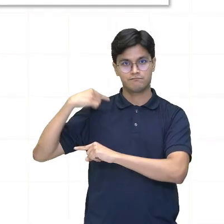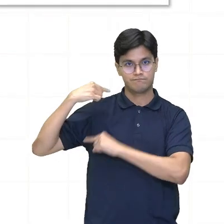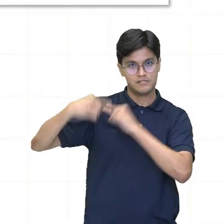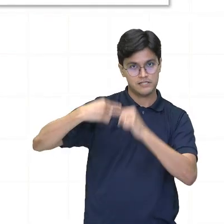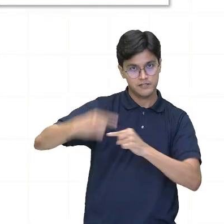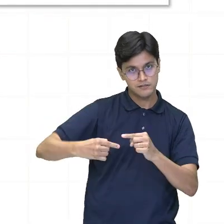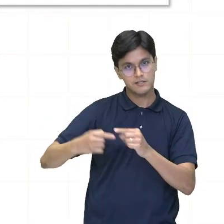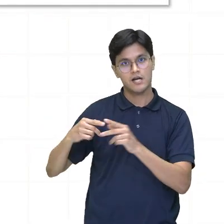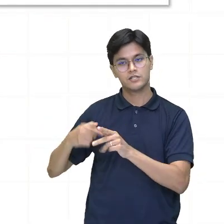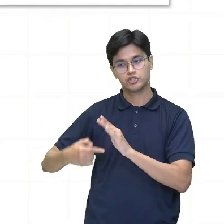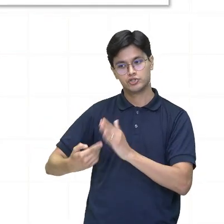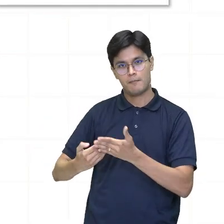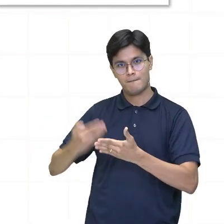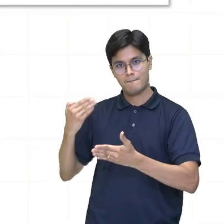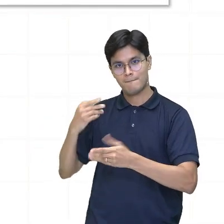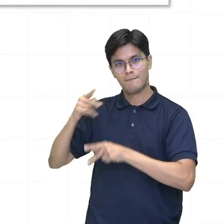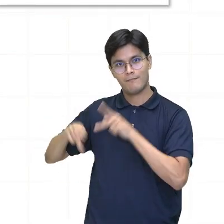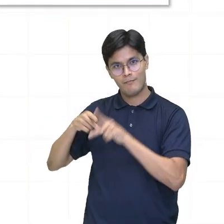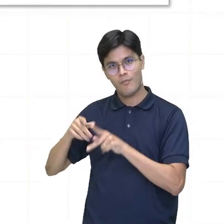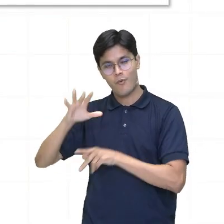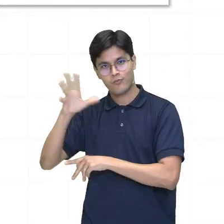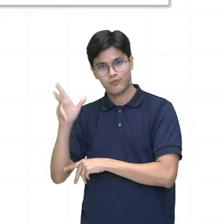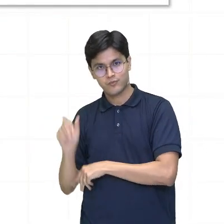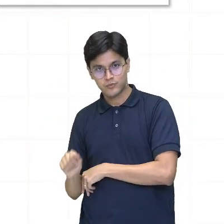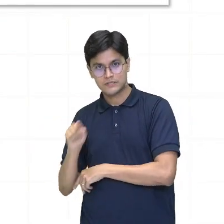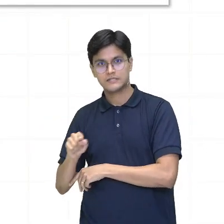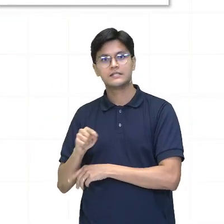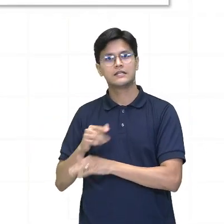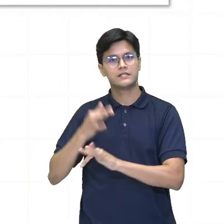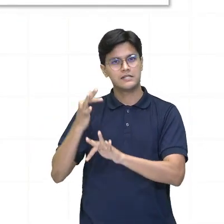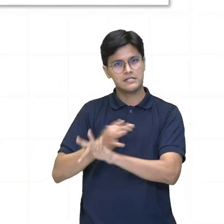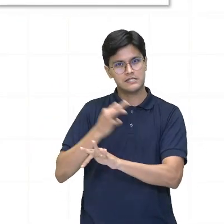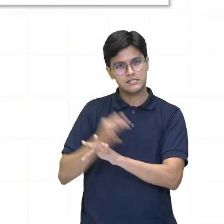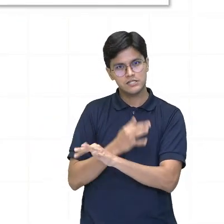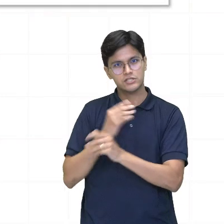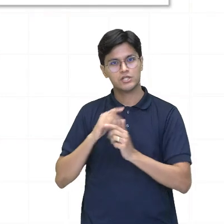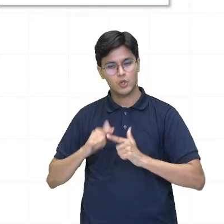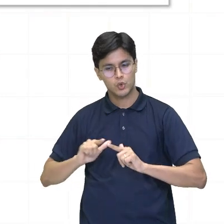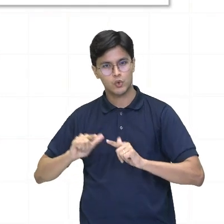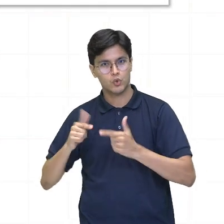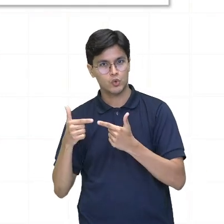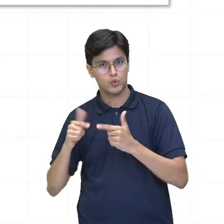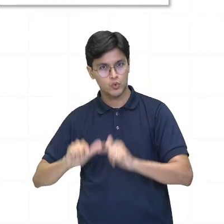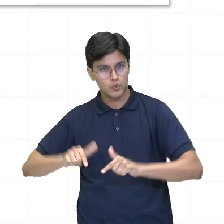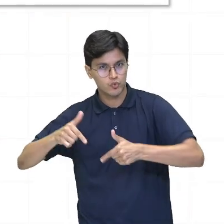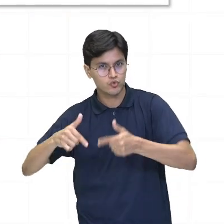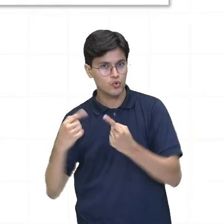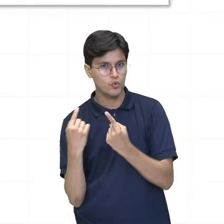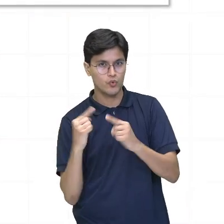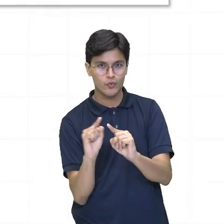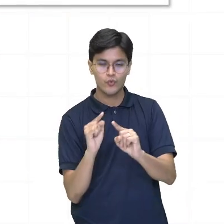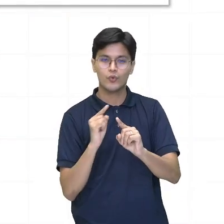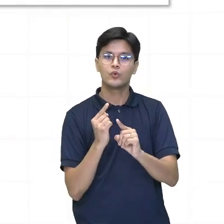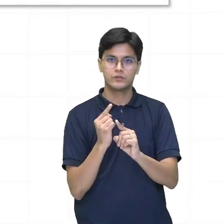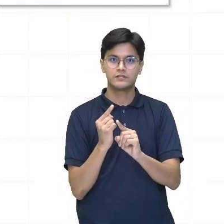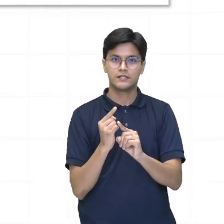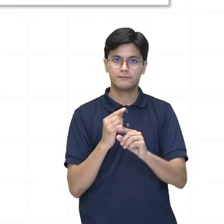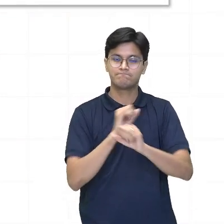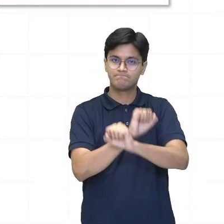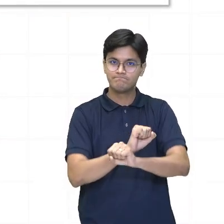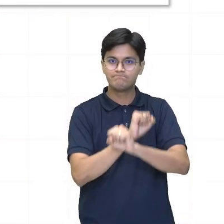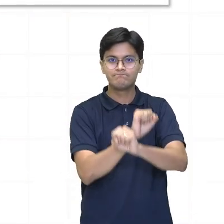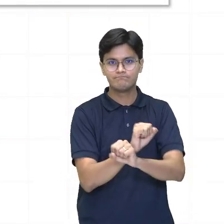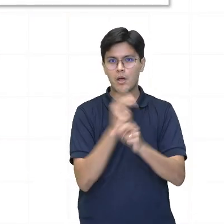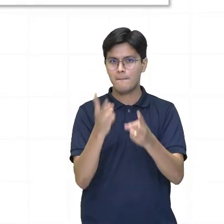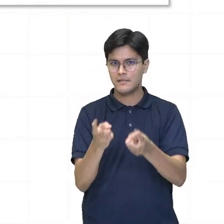negra, resistente à escravização. Observem aqui no nosso mapa que nós temos pessoas quilombolas